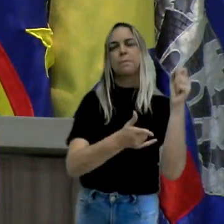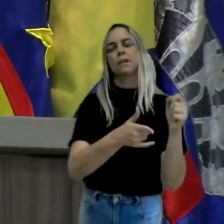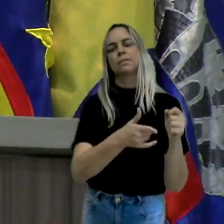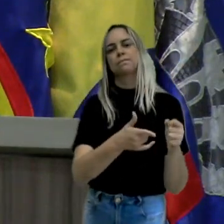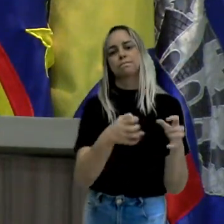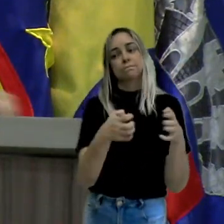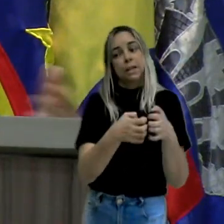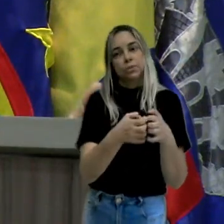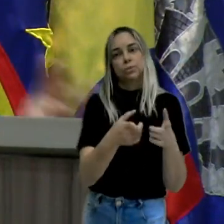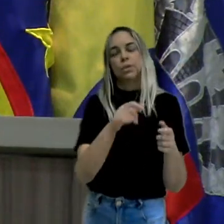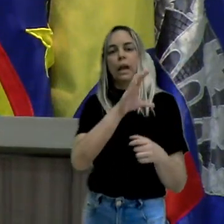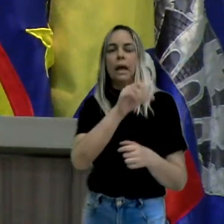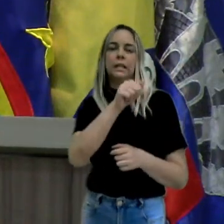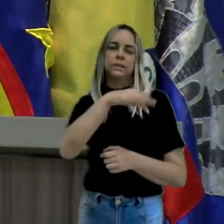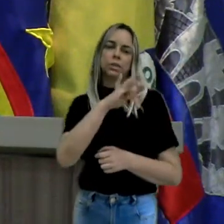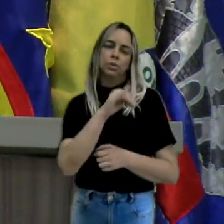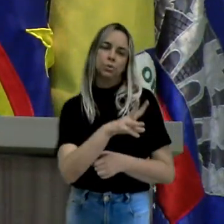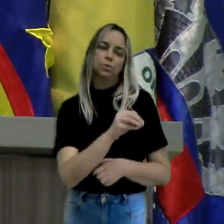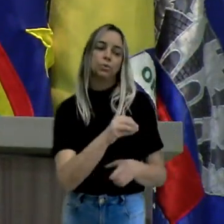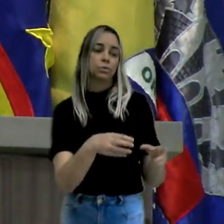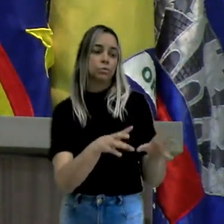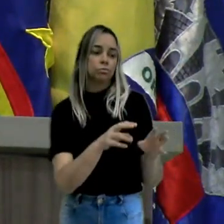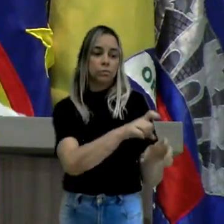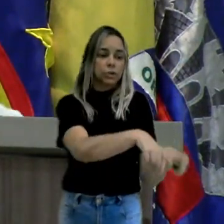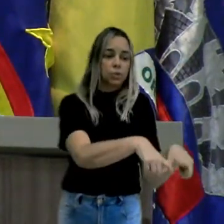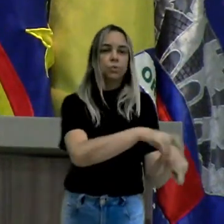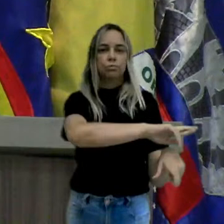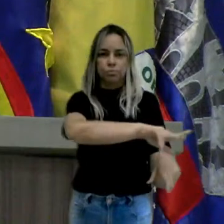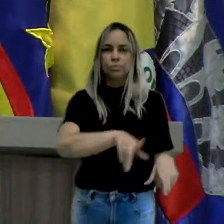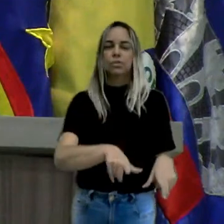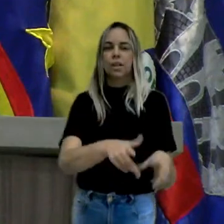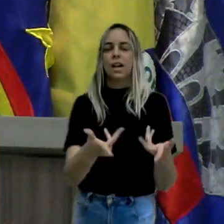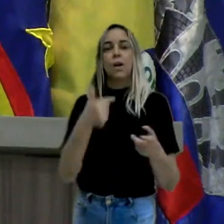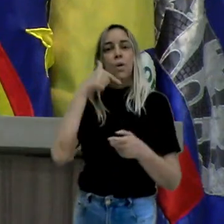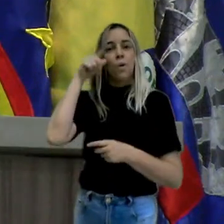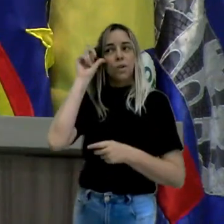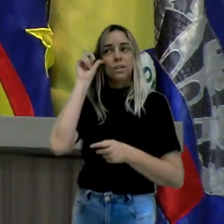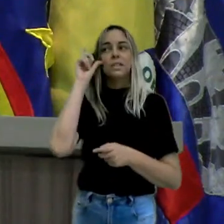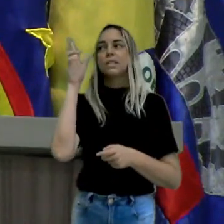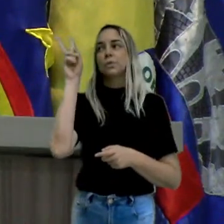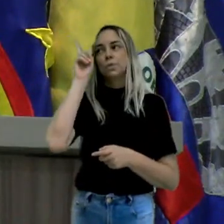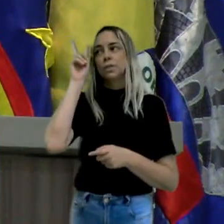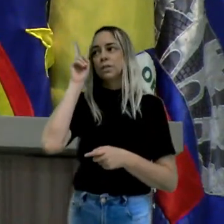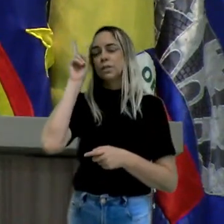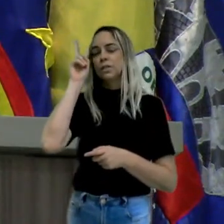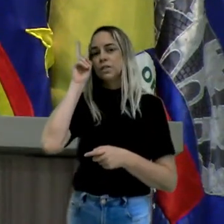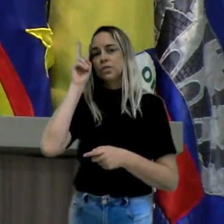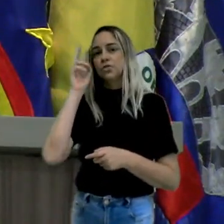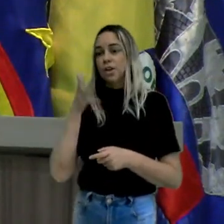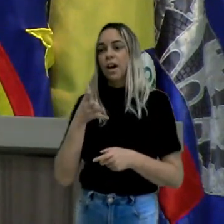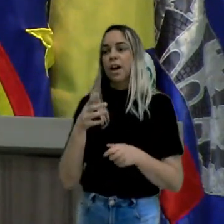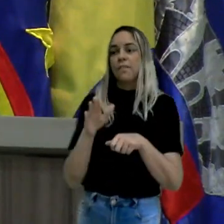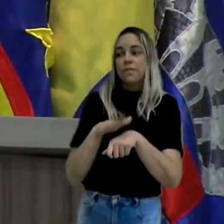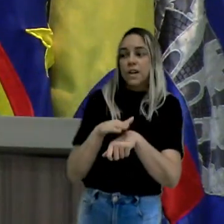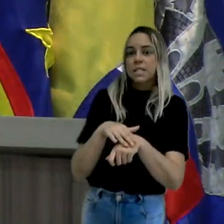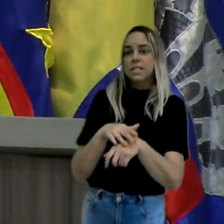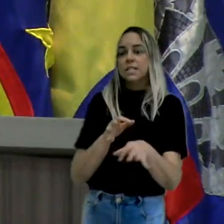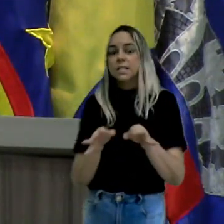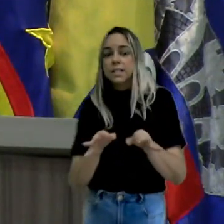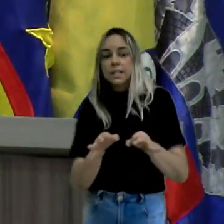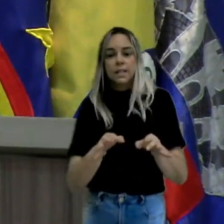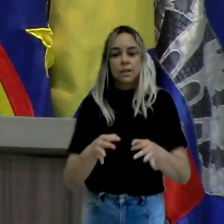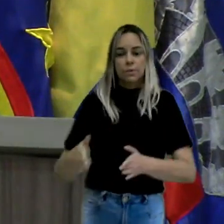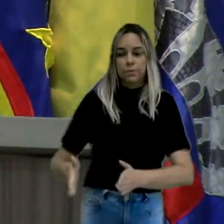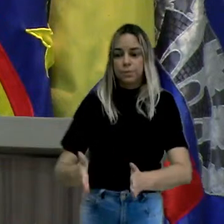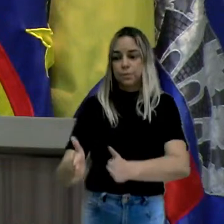Sítio Cantinho, vindo para Muzelinha. E ontem, desde segunda-feira, que foram realizar o serviço das estradas